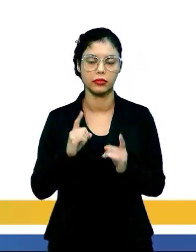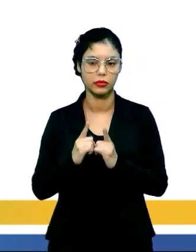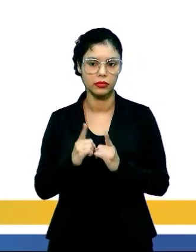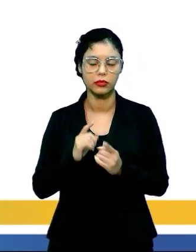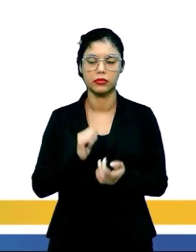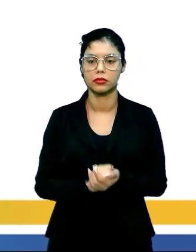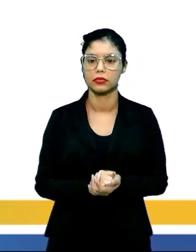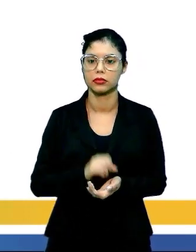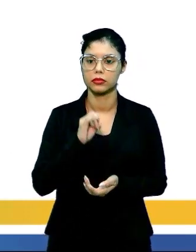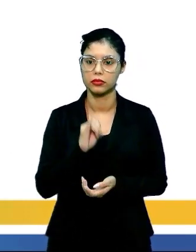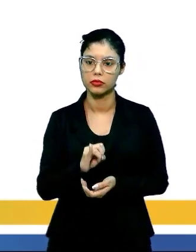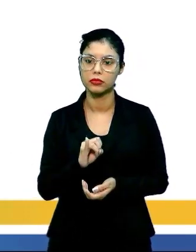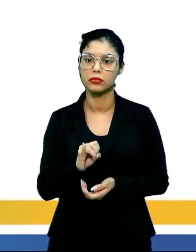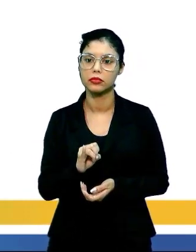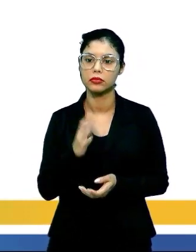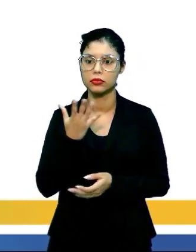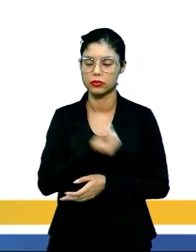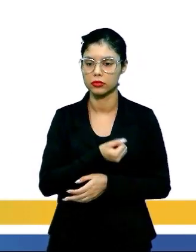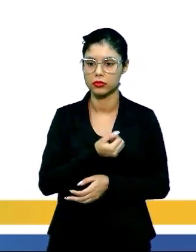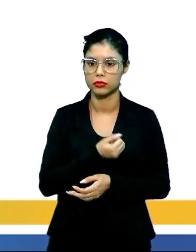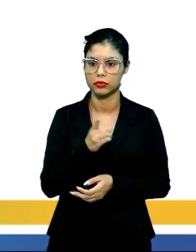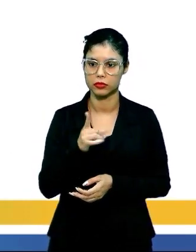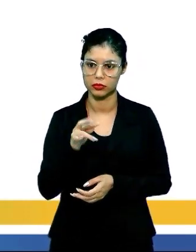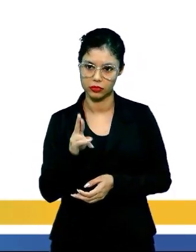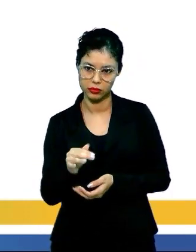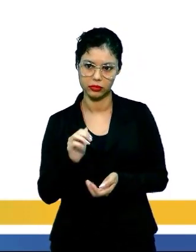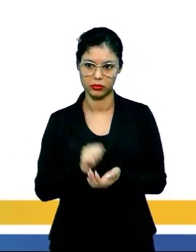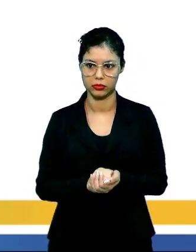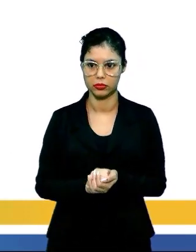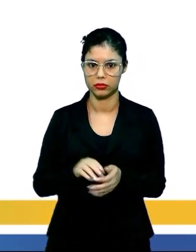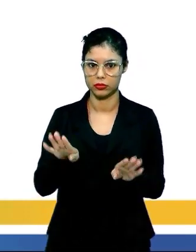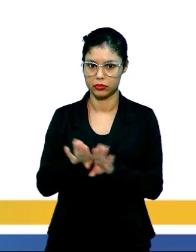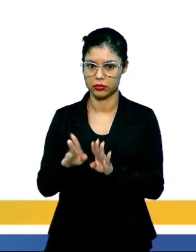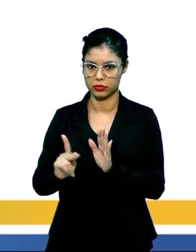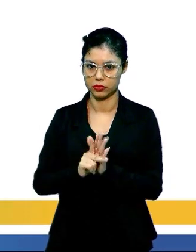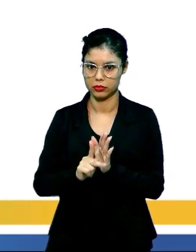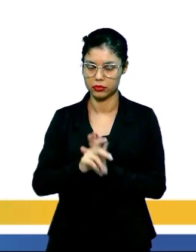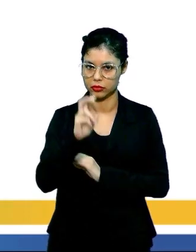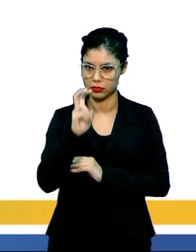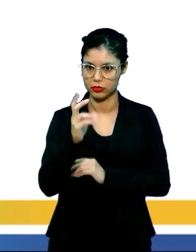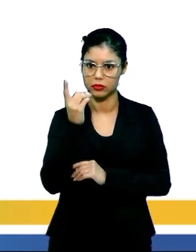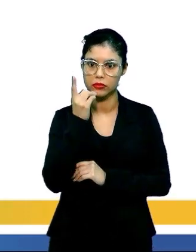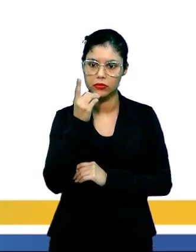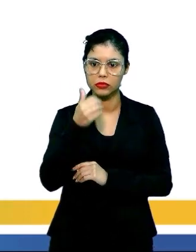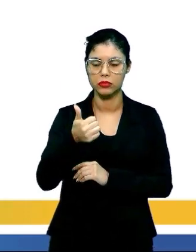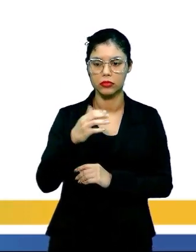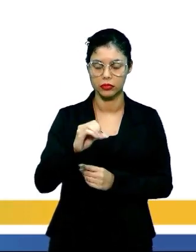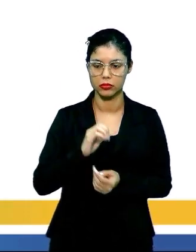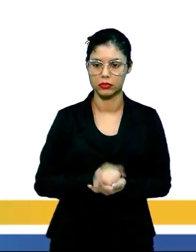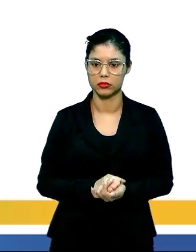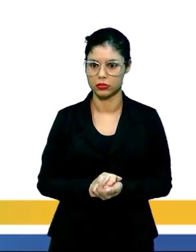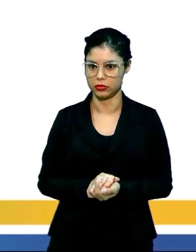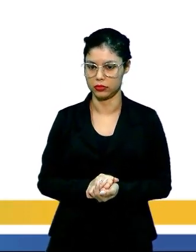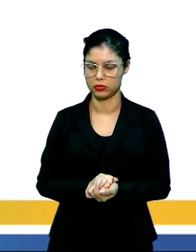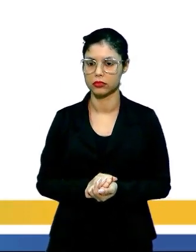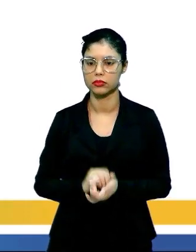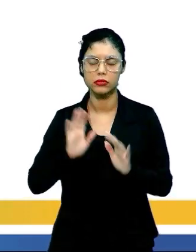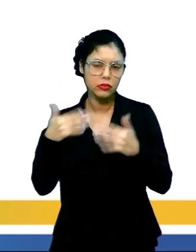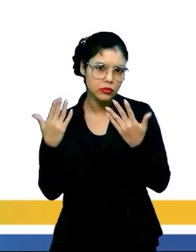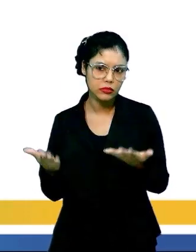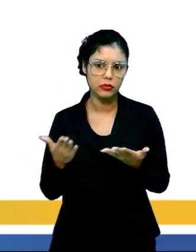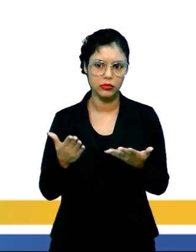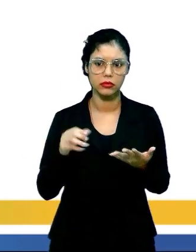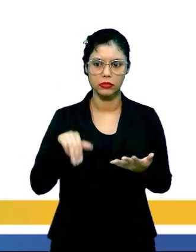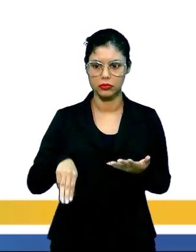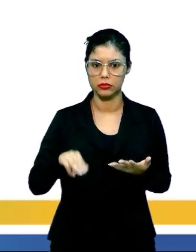clientes. Se a média do número diário de clientes atendido por esse gerente nos 5 dias foi 19, tá? Qual foi